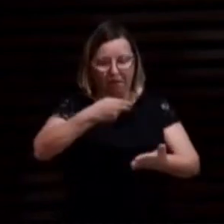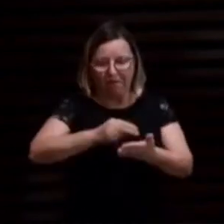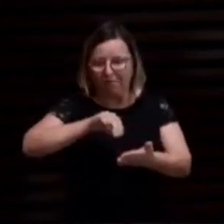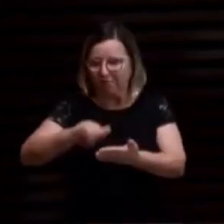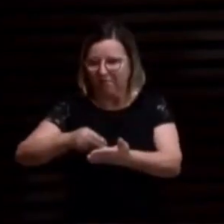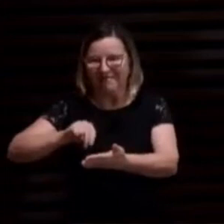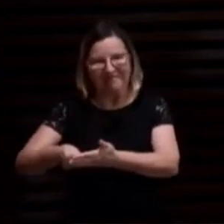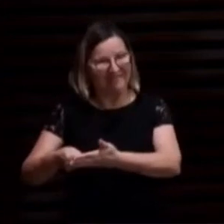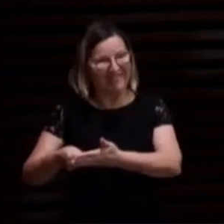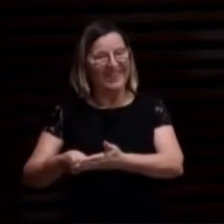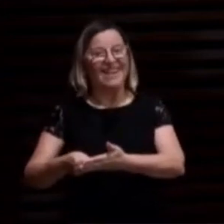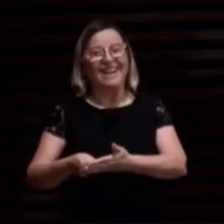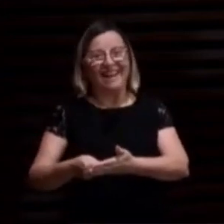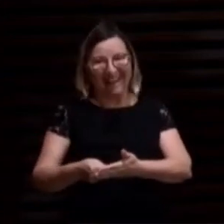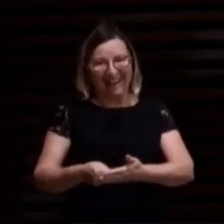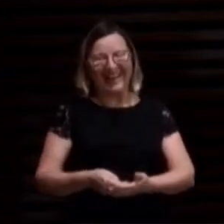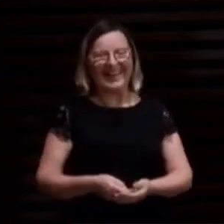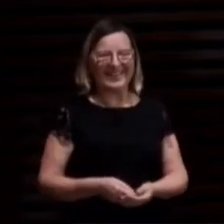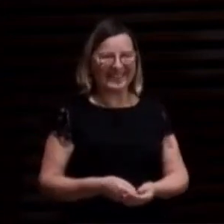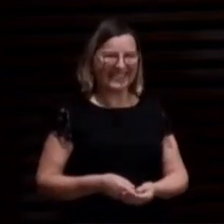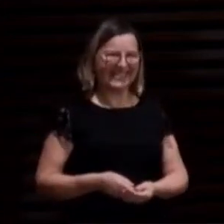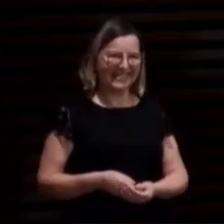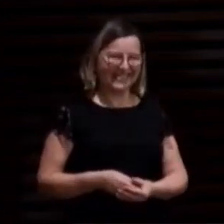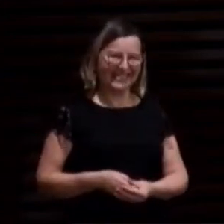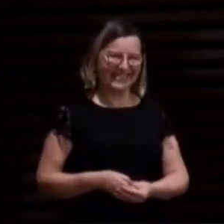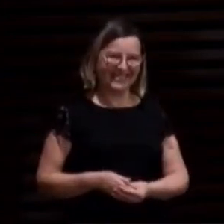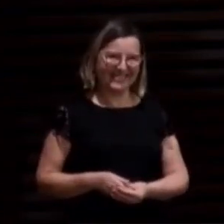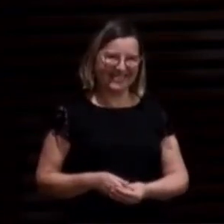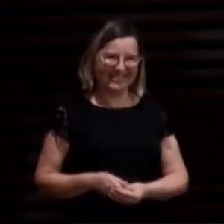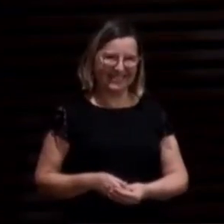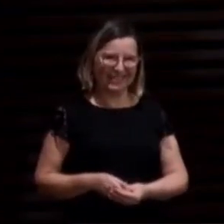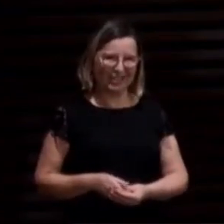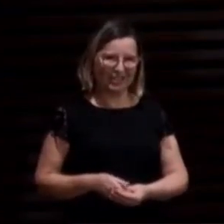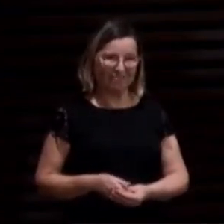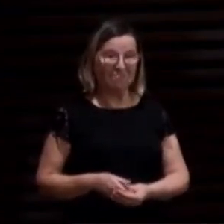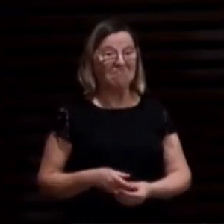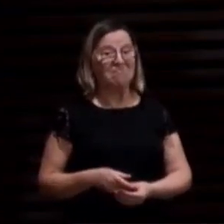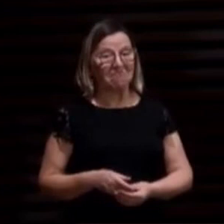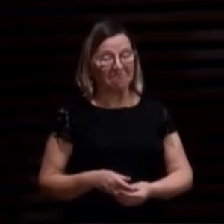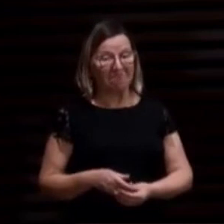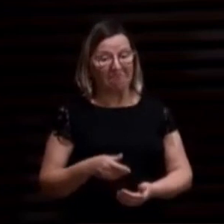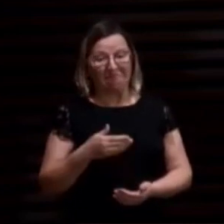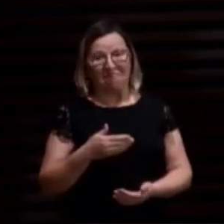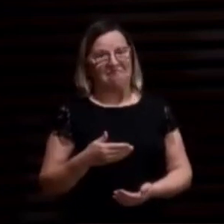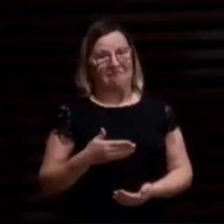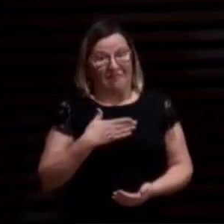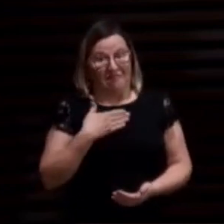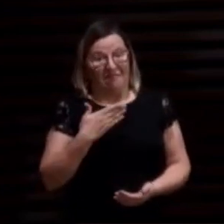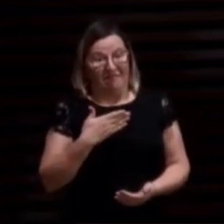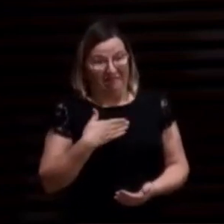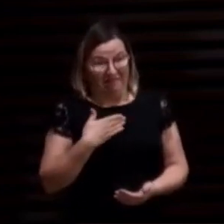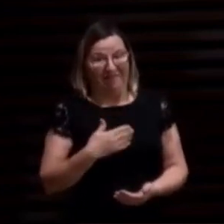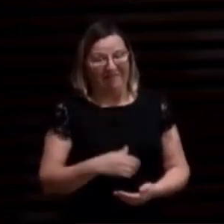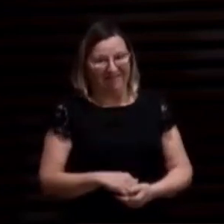terra. Opa! Que coisa mais preciosa aqui, gente.